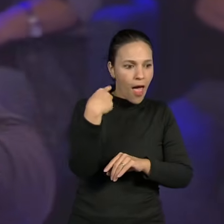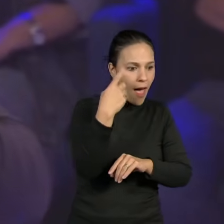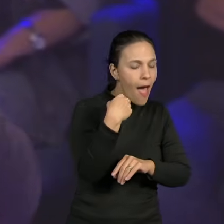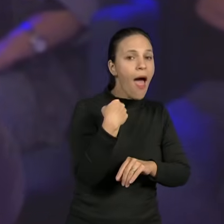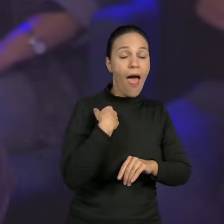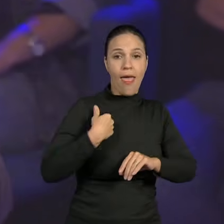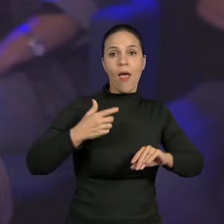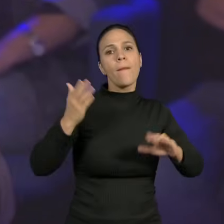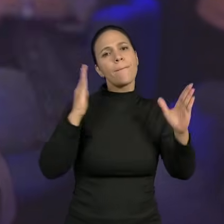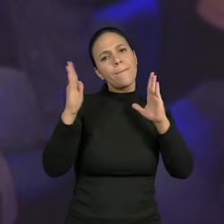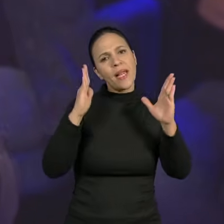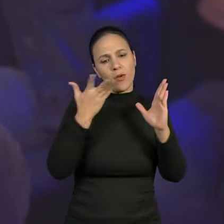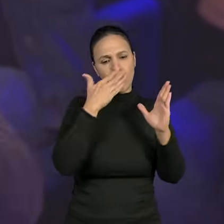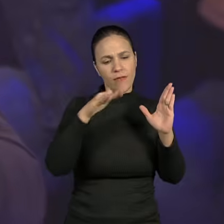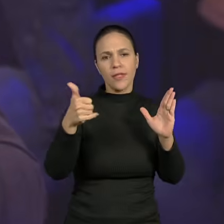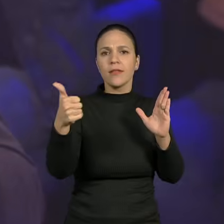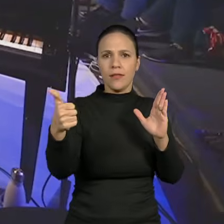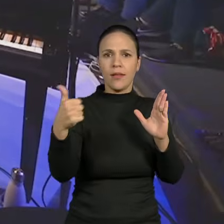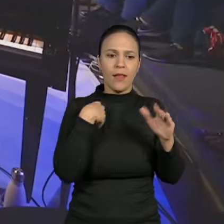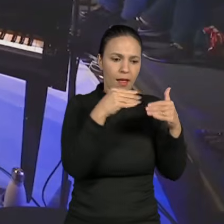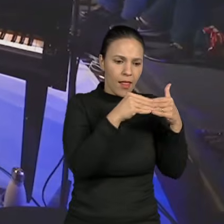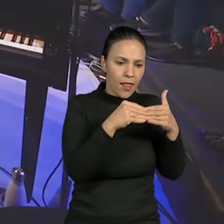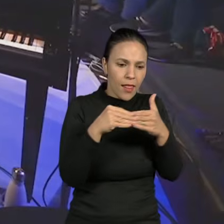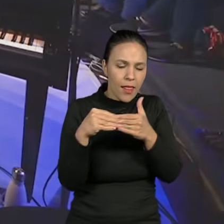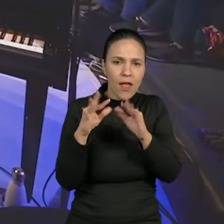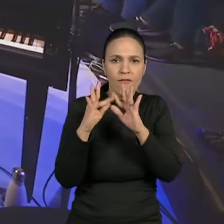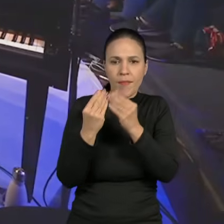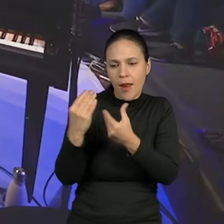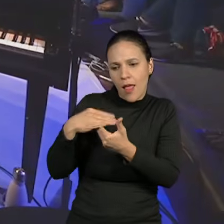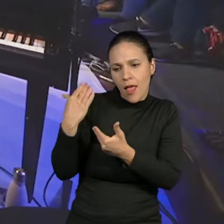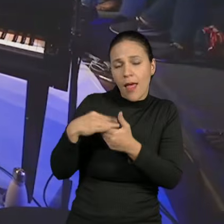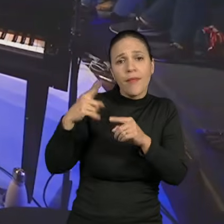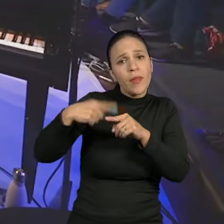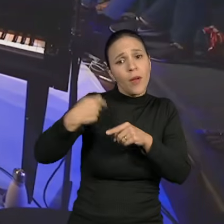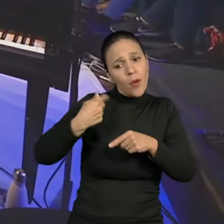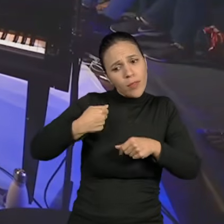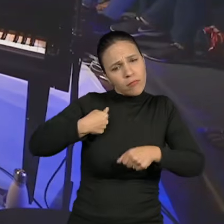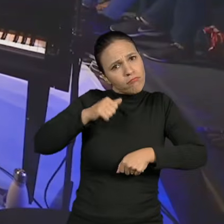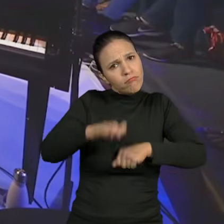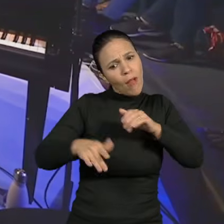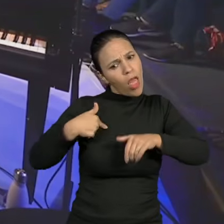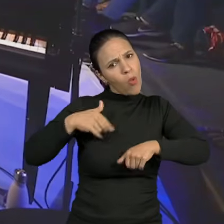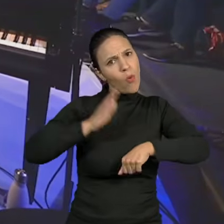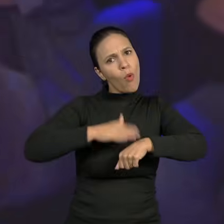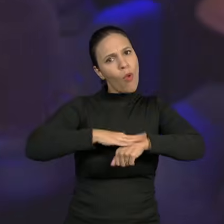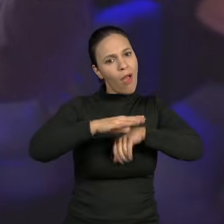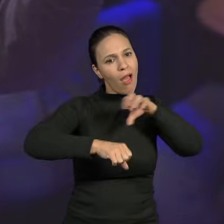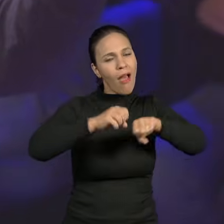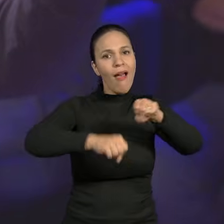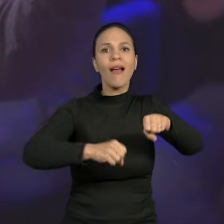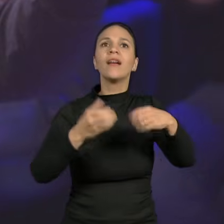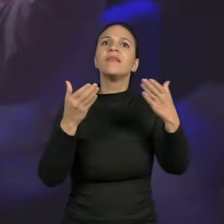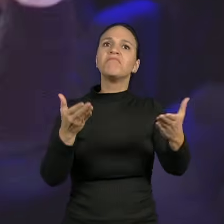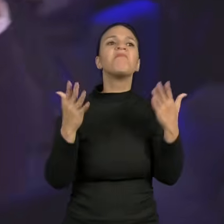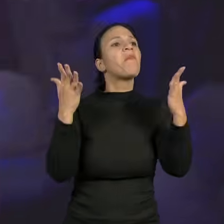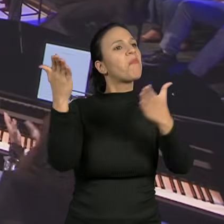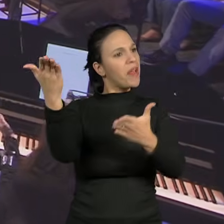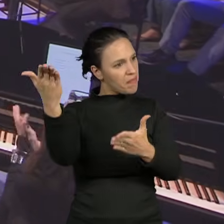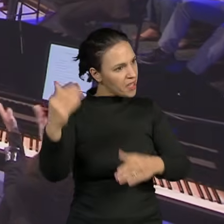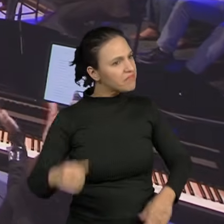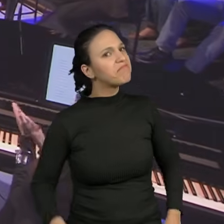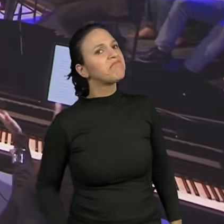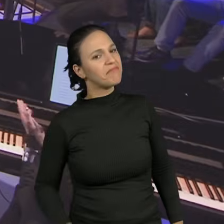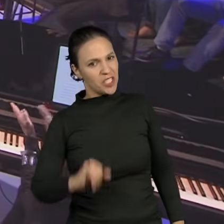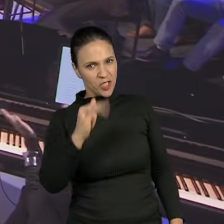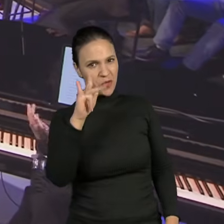que nós somos conduzidos, mas chega um momento em que a gente tem que caminhar com pés próprios. Então, ouse saber. Parabéns, Julie. Parabéns,